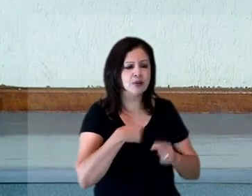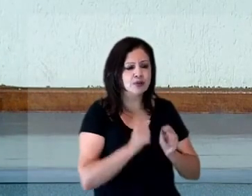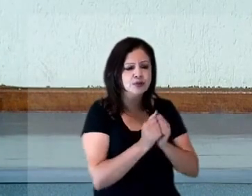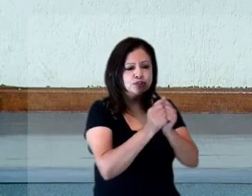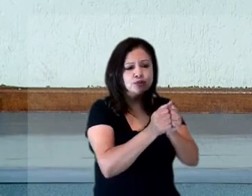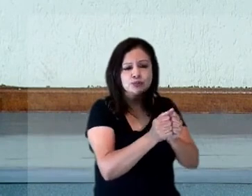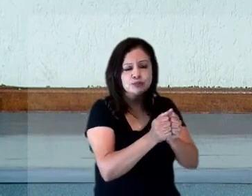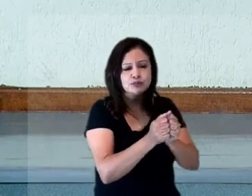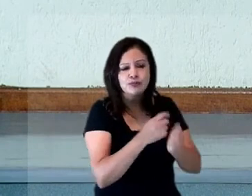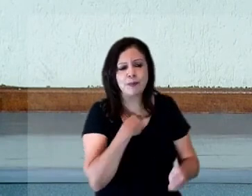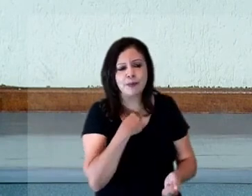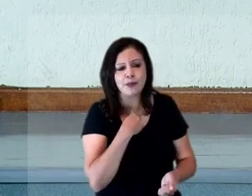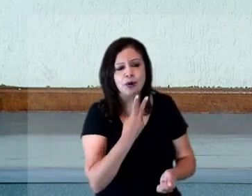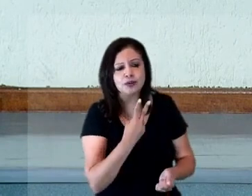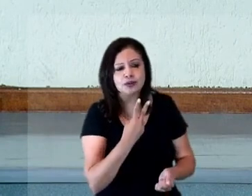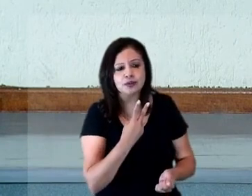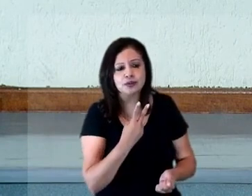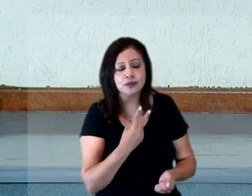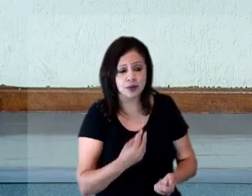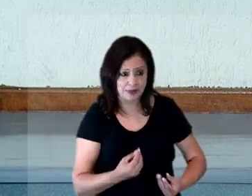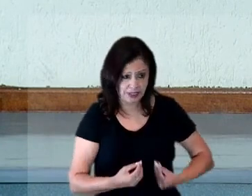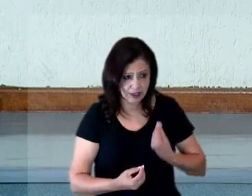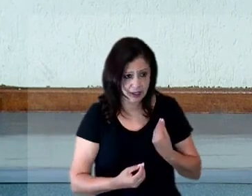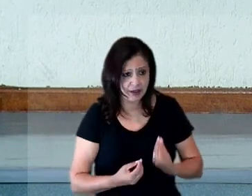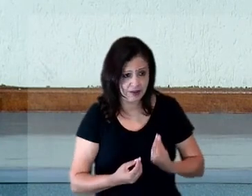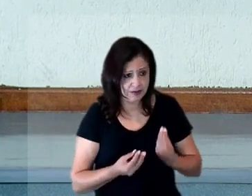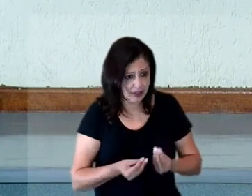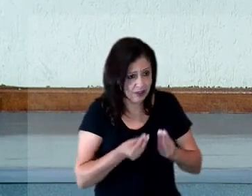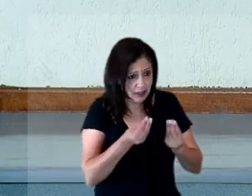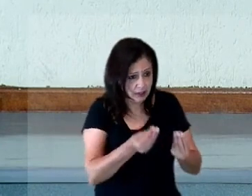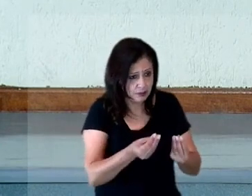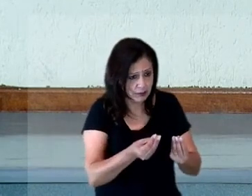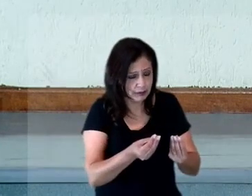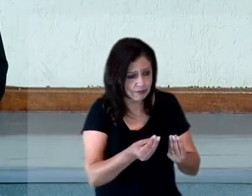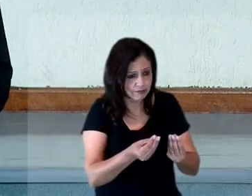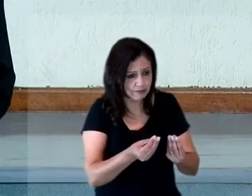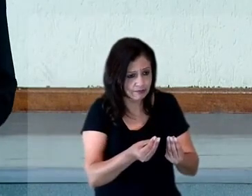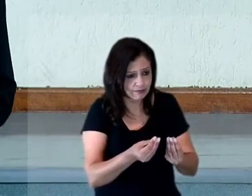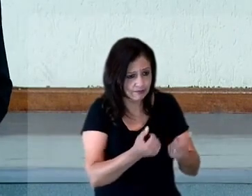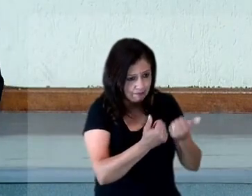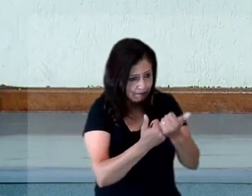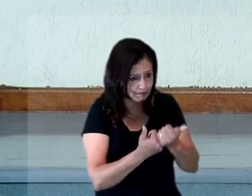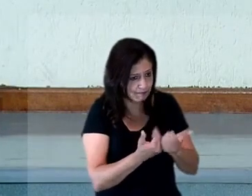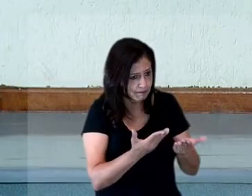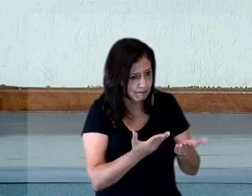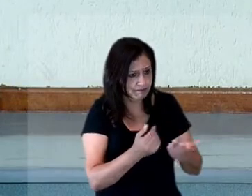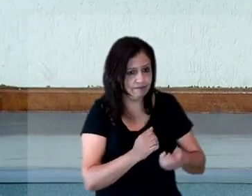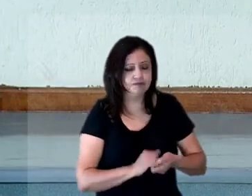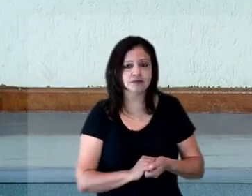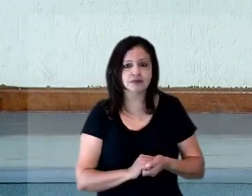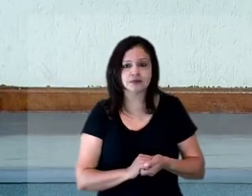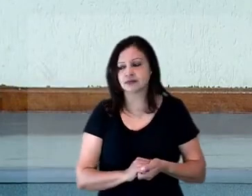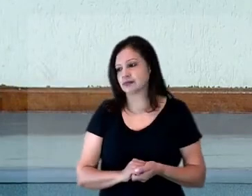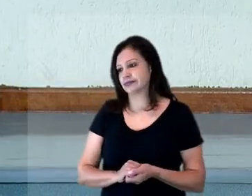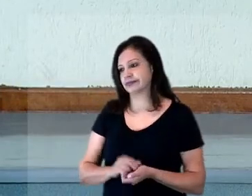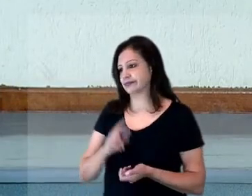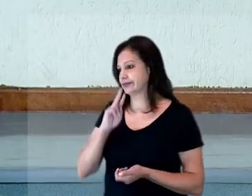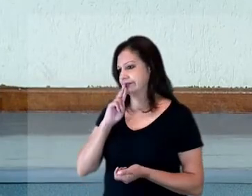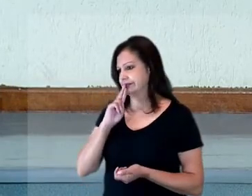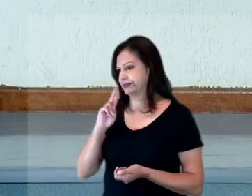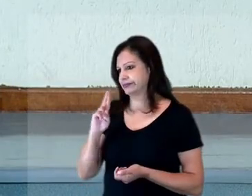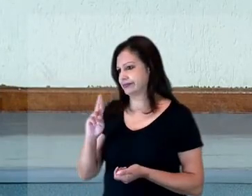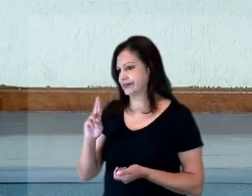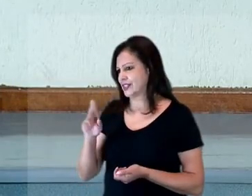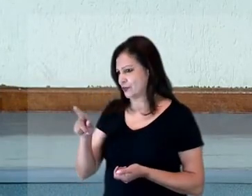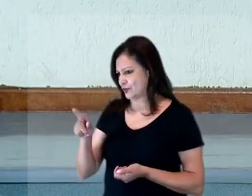agora? Darei a minha vida por ti. Então Jesus respondeu: você dará a vida por